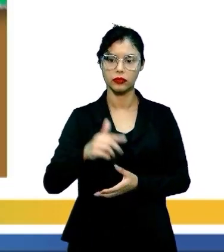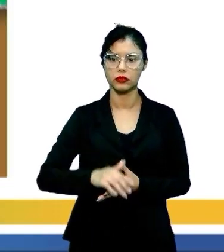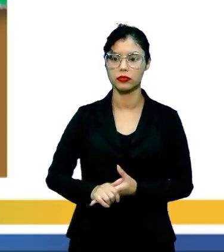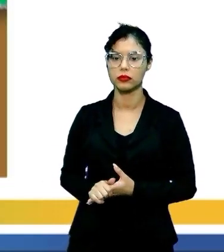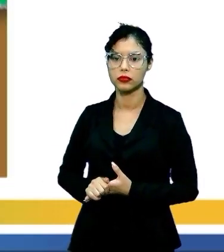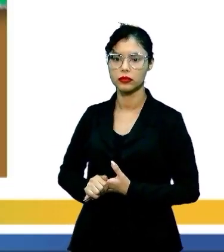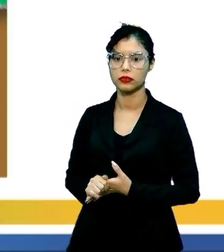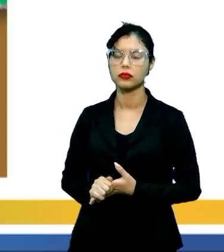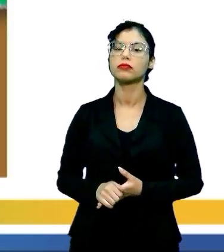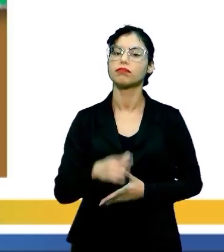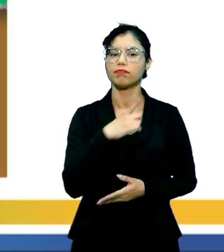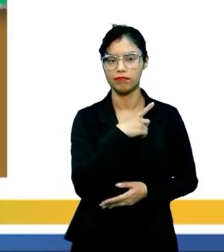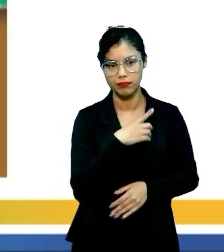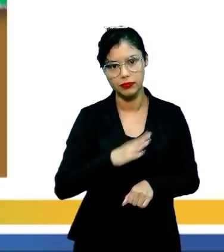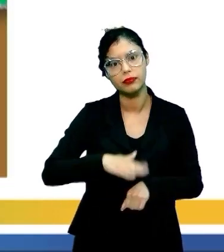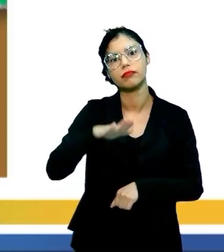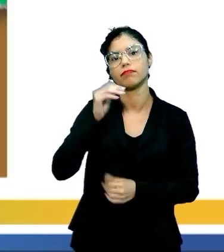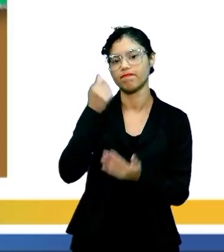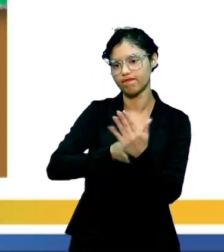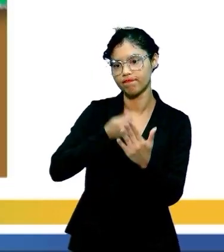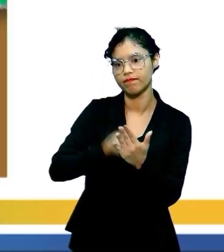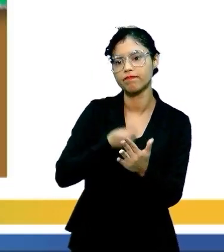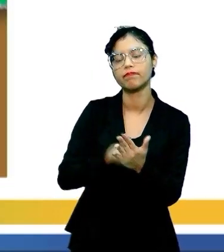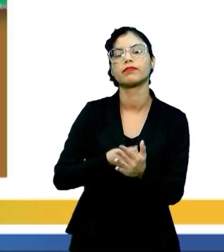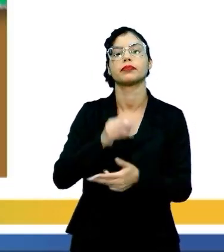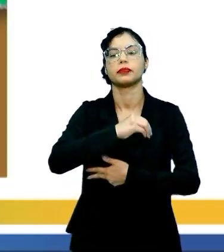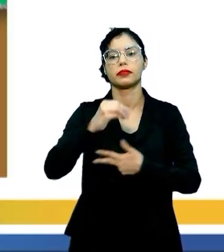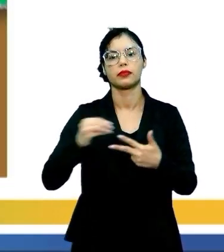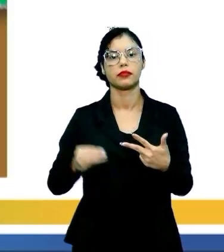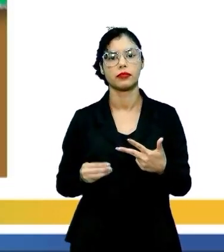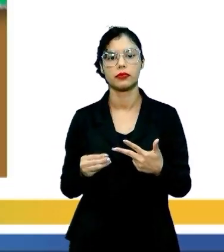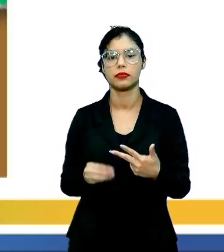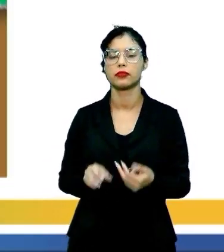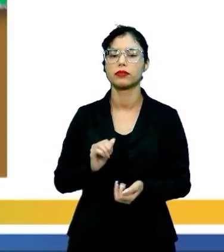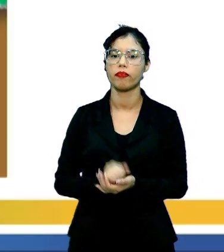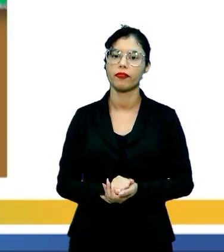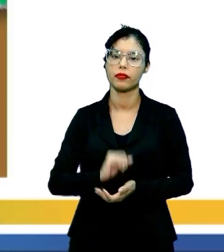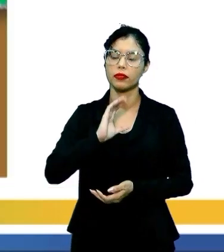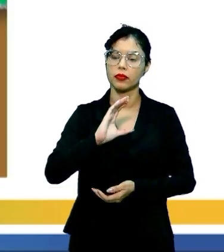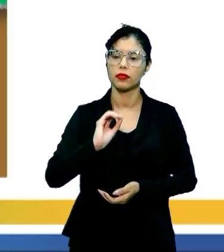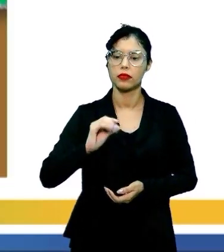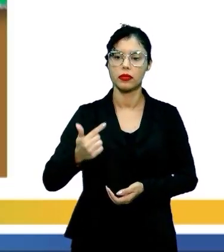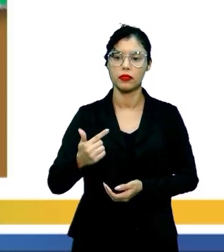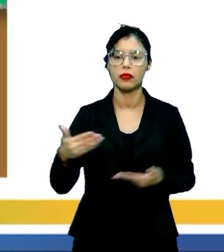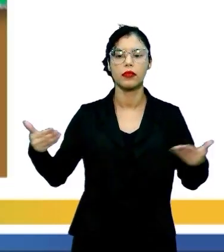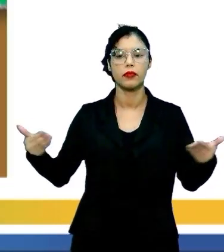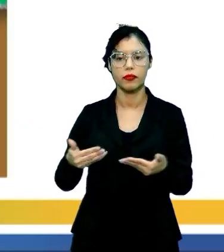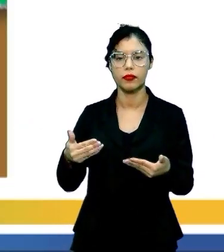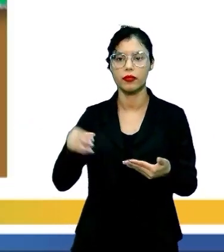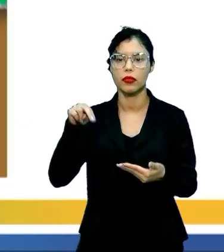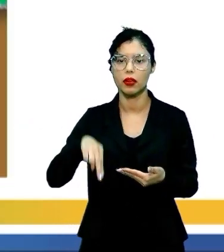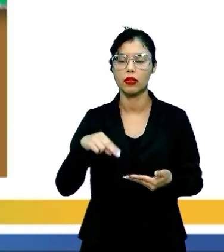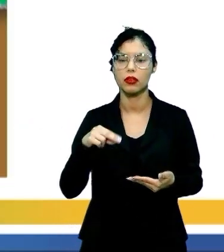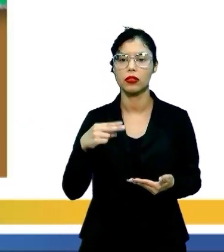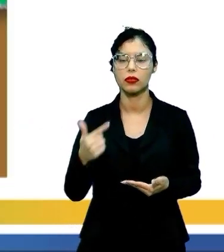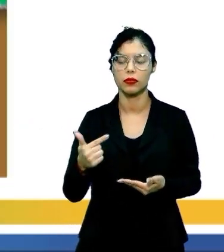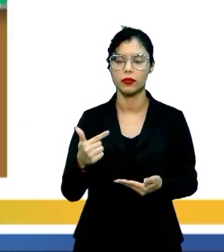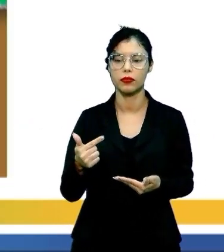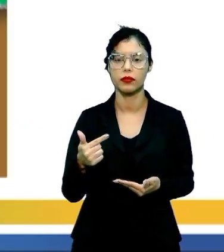que mais cai, ou que mais é cobrado no Enem. Primeiro foi o do carbono e agora o do